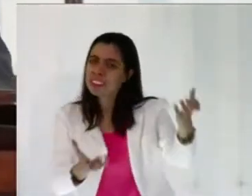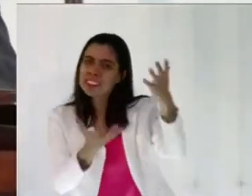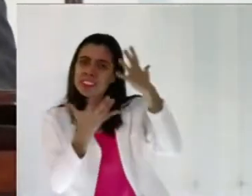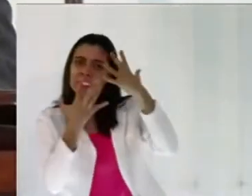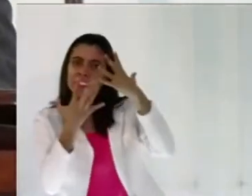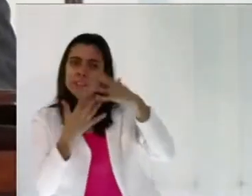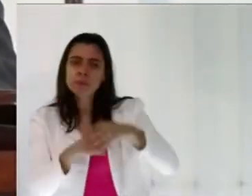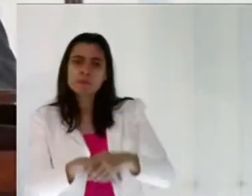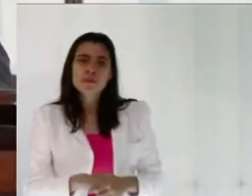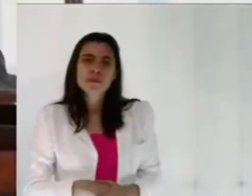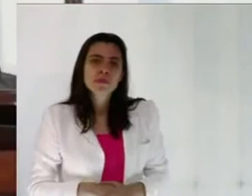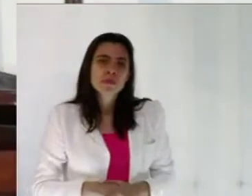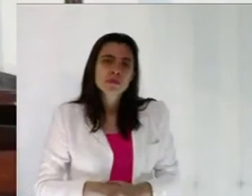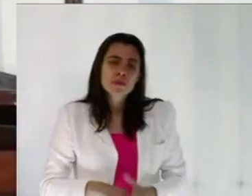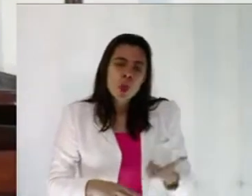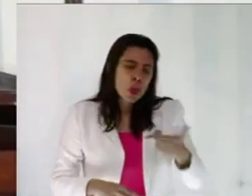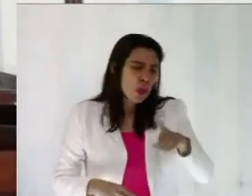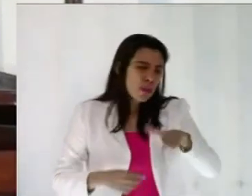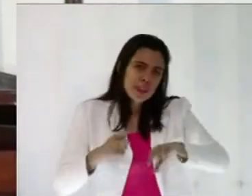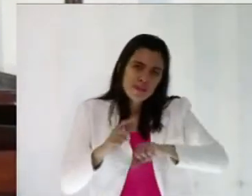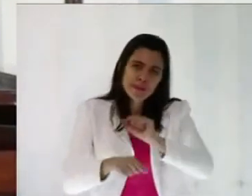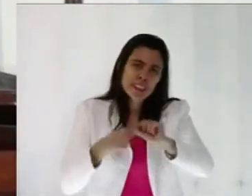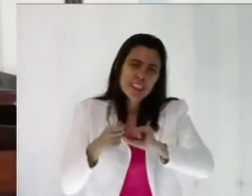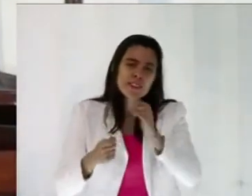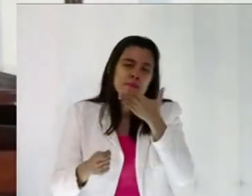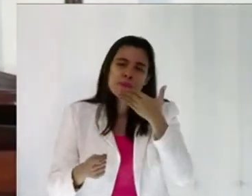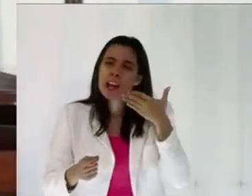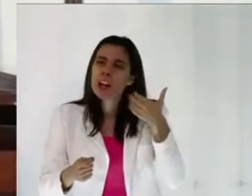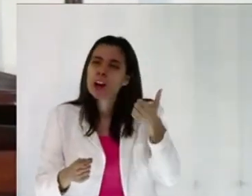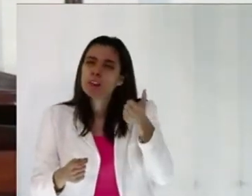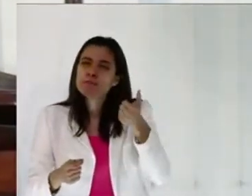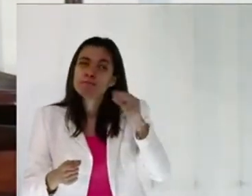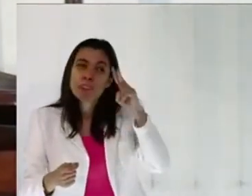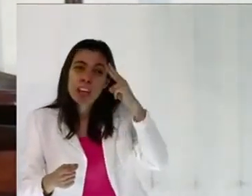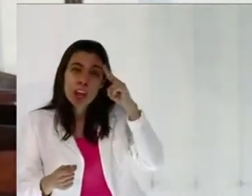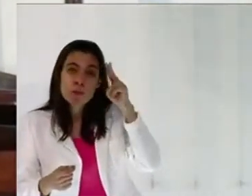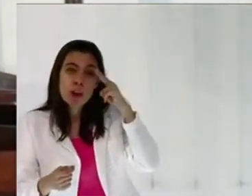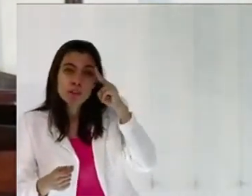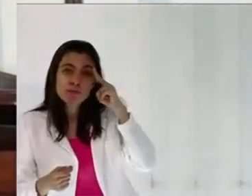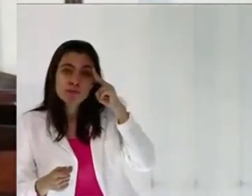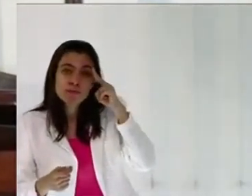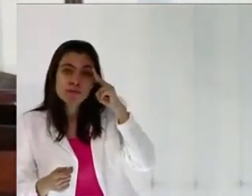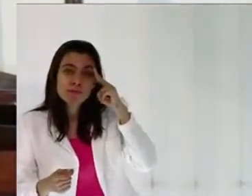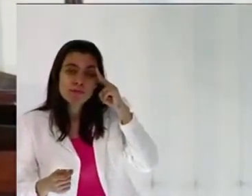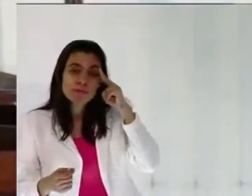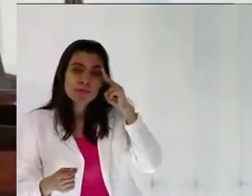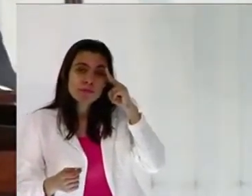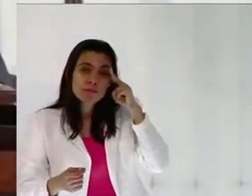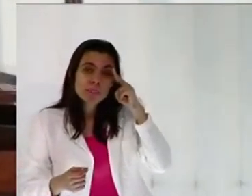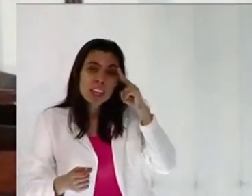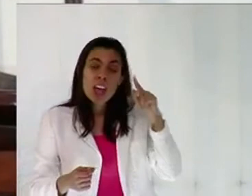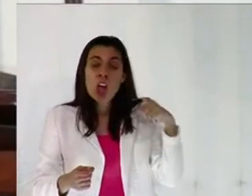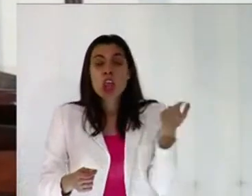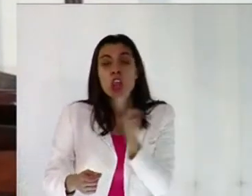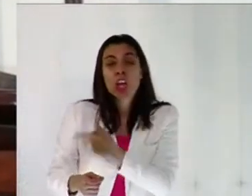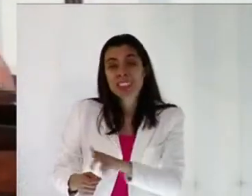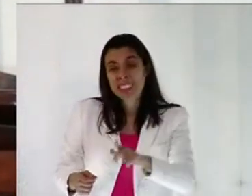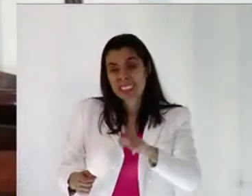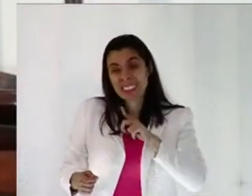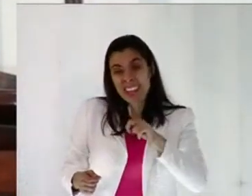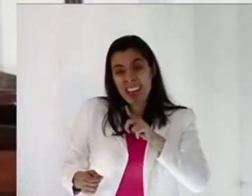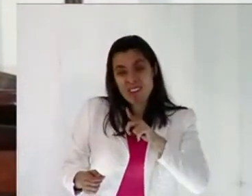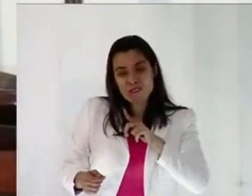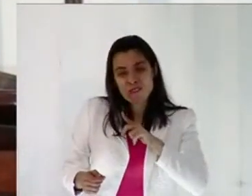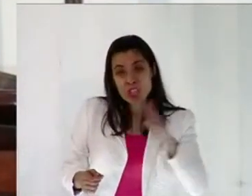Igreja Presbiteriana da Lapa receber do Senhor, do que ser lembrada de que nós já recebemos o melhor presente. Nós